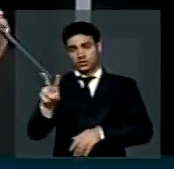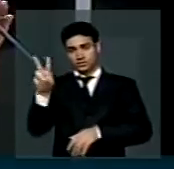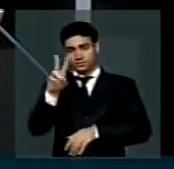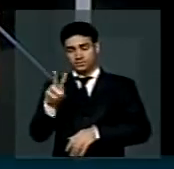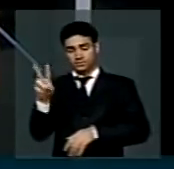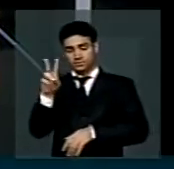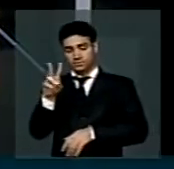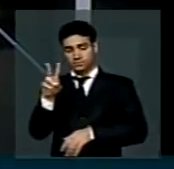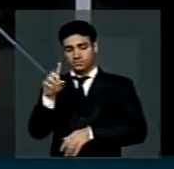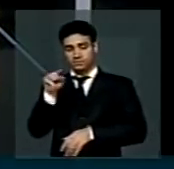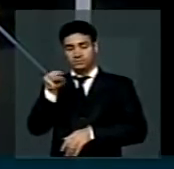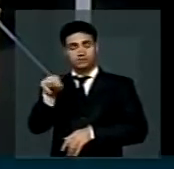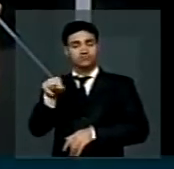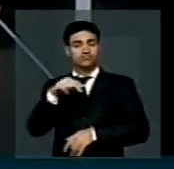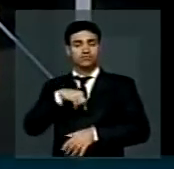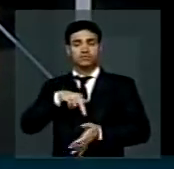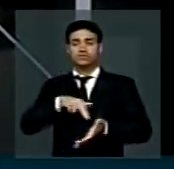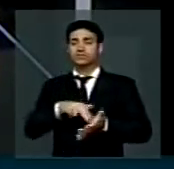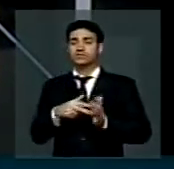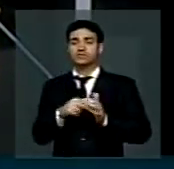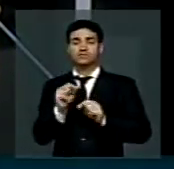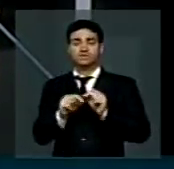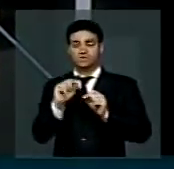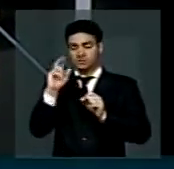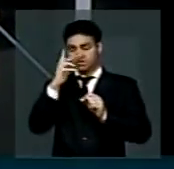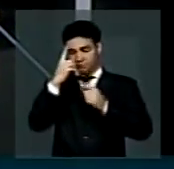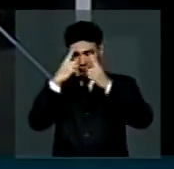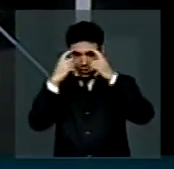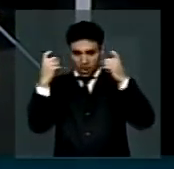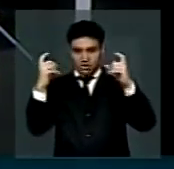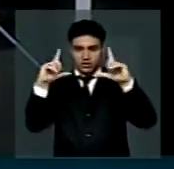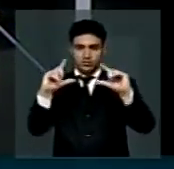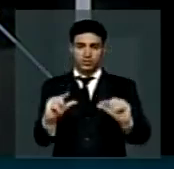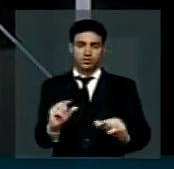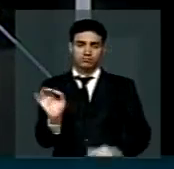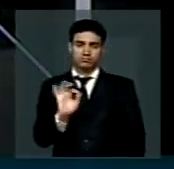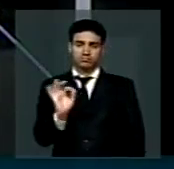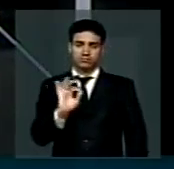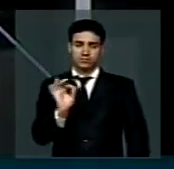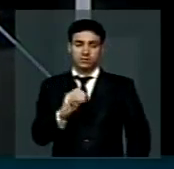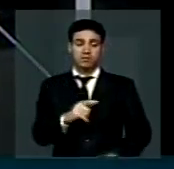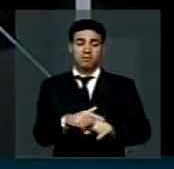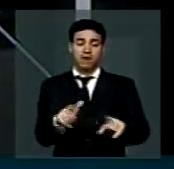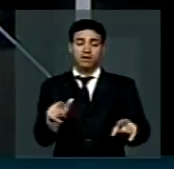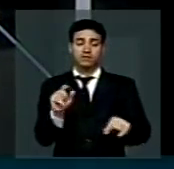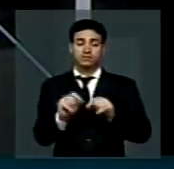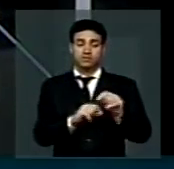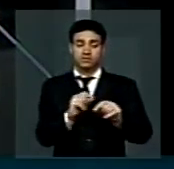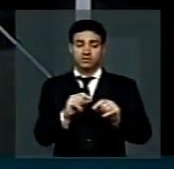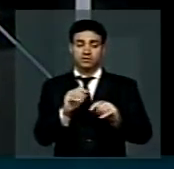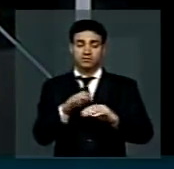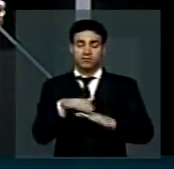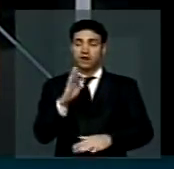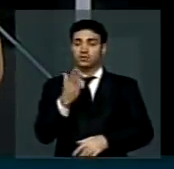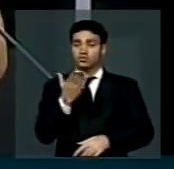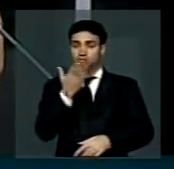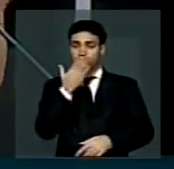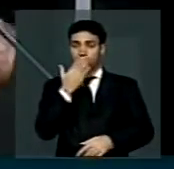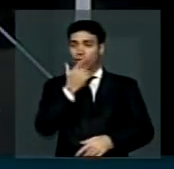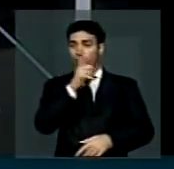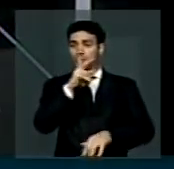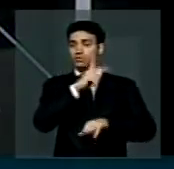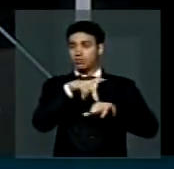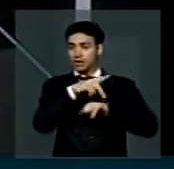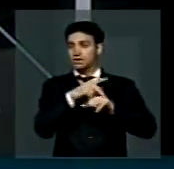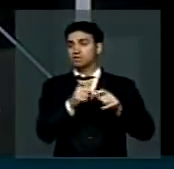Isso não significa que a violência no Brasil diminuiu, mas sim que houve aumento desse tipo de ocorrência em